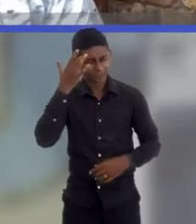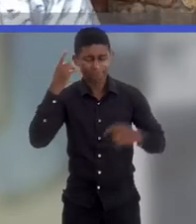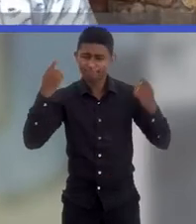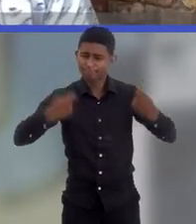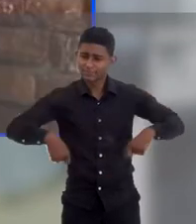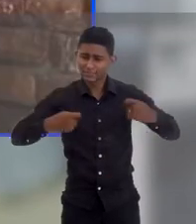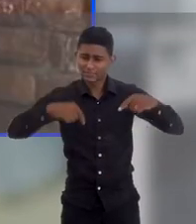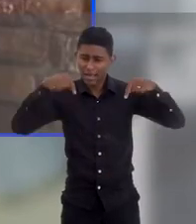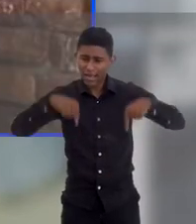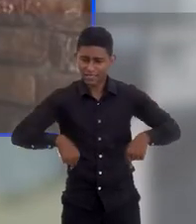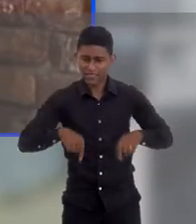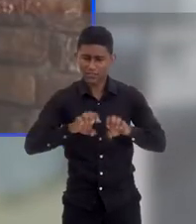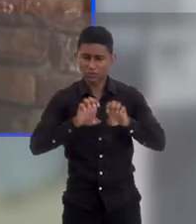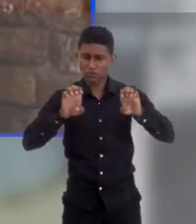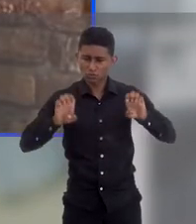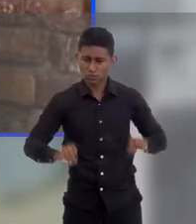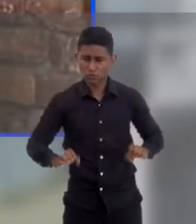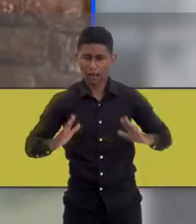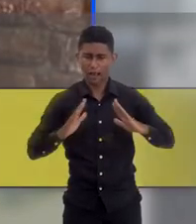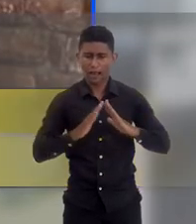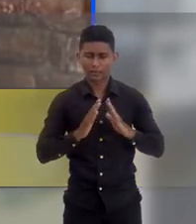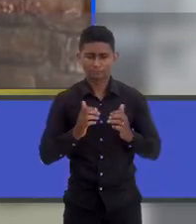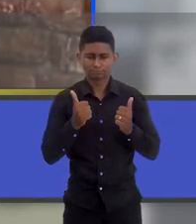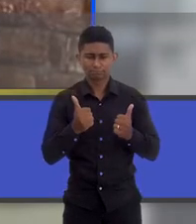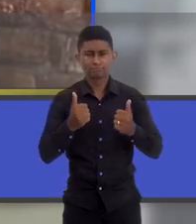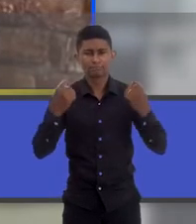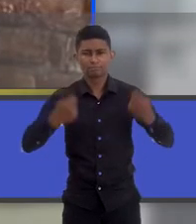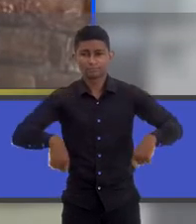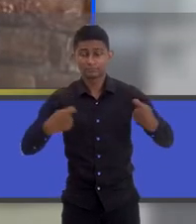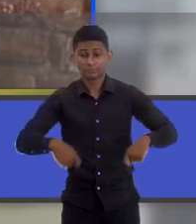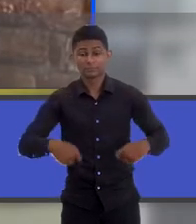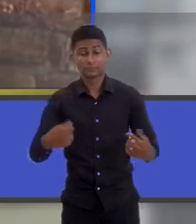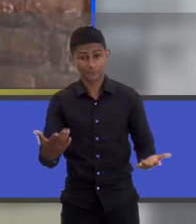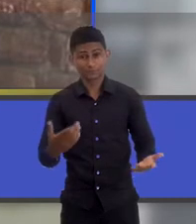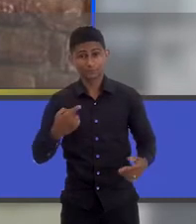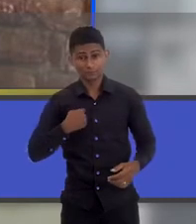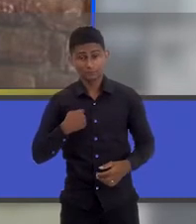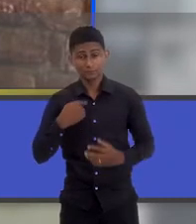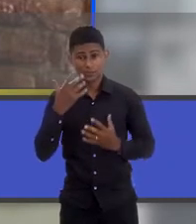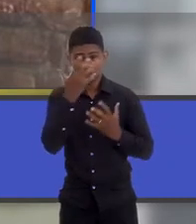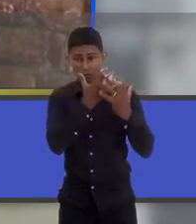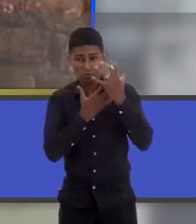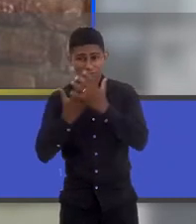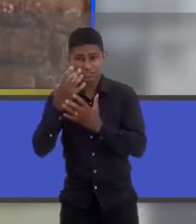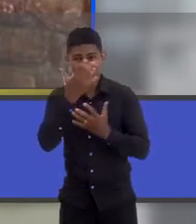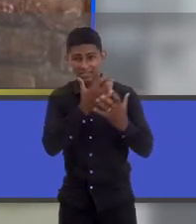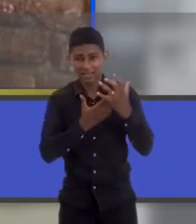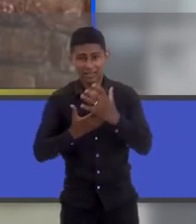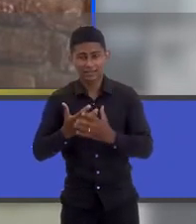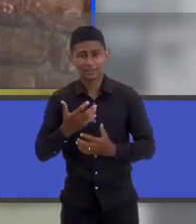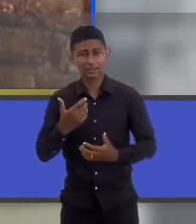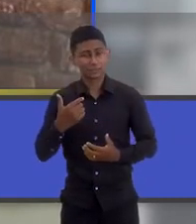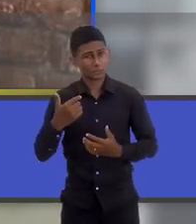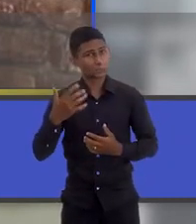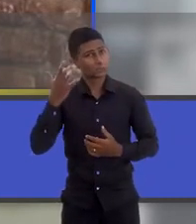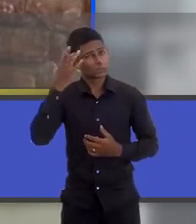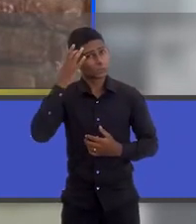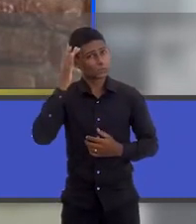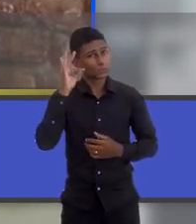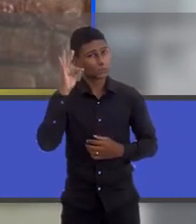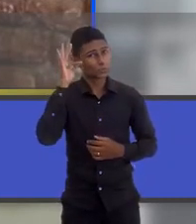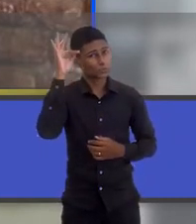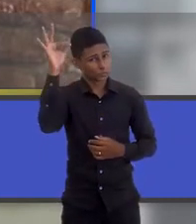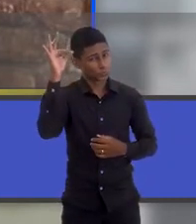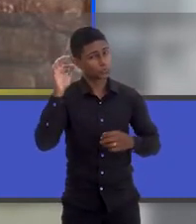para poder fazer coisas mais legais de casa. E como eu estou fazendo cada vez mais música, aí eu já estou te contando um plano meu